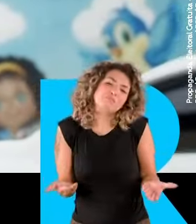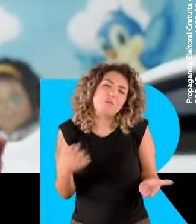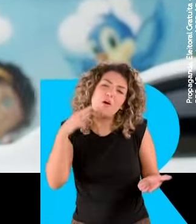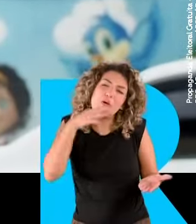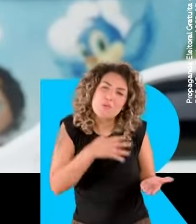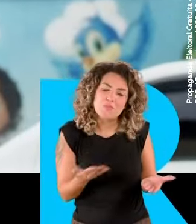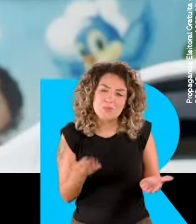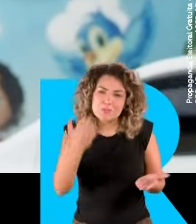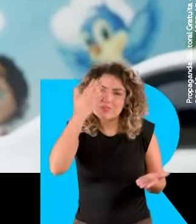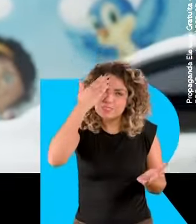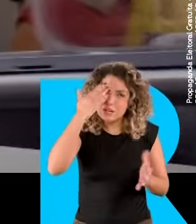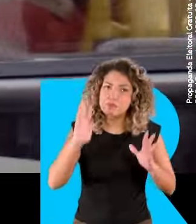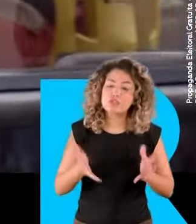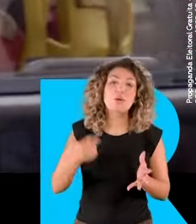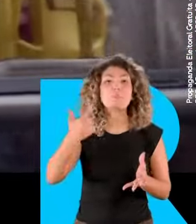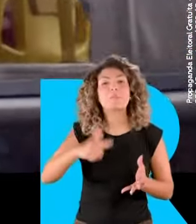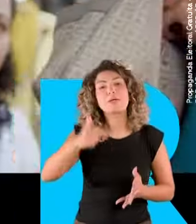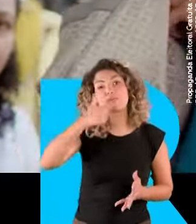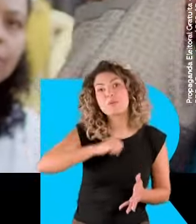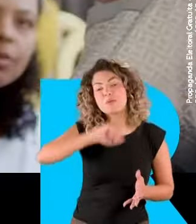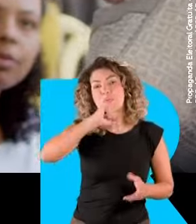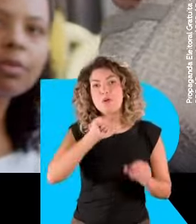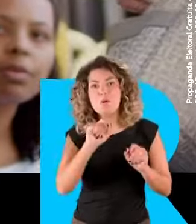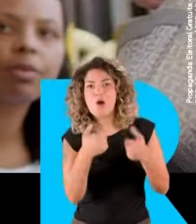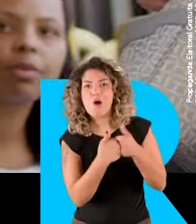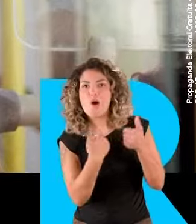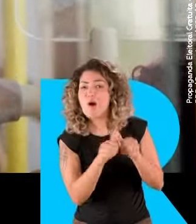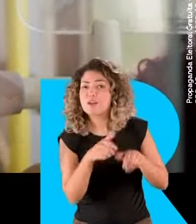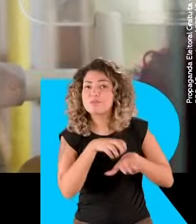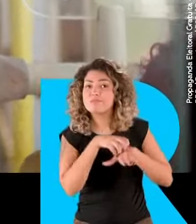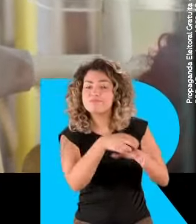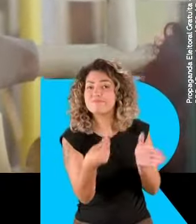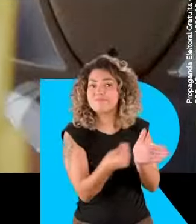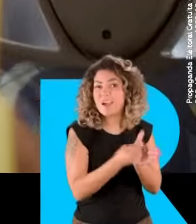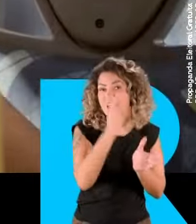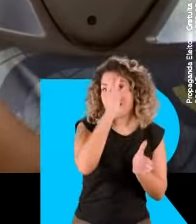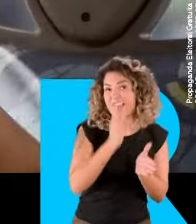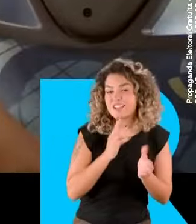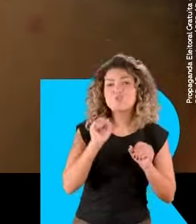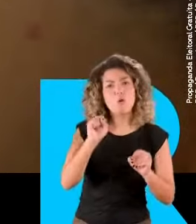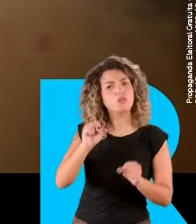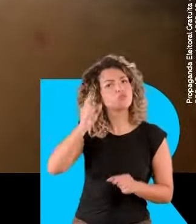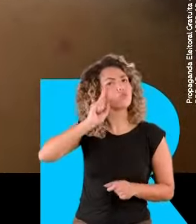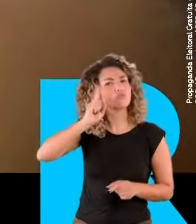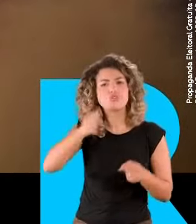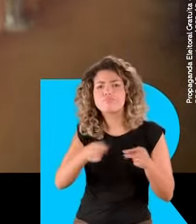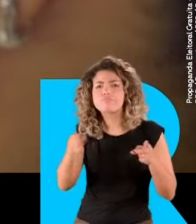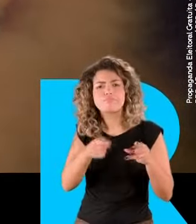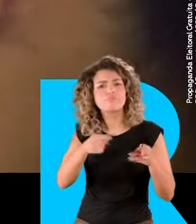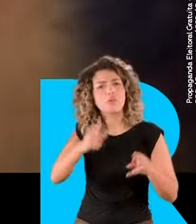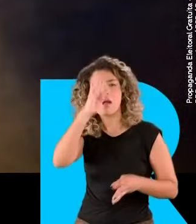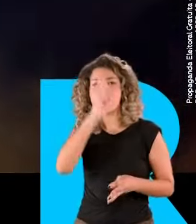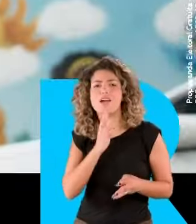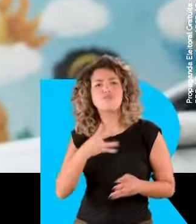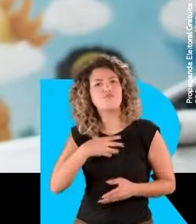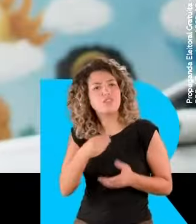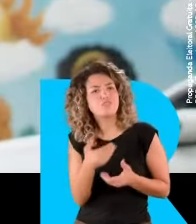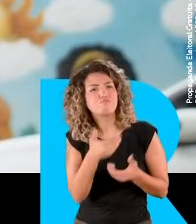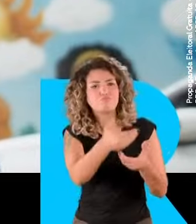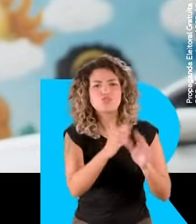mais. E claro, né? Você já sabe, vai ter o Mamãe Tarifa Zero para as mamães levarem os filhos para a creche todos os dias da semana de